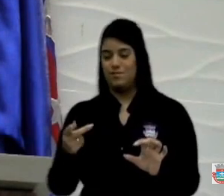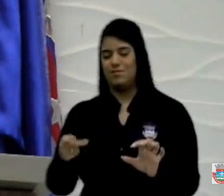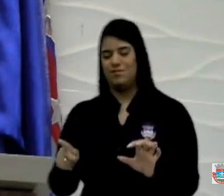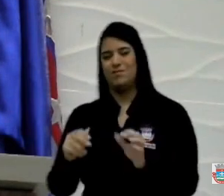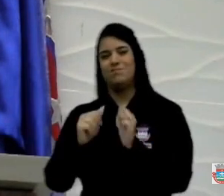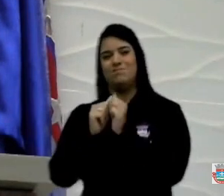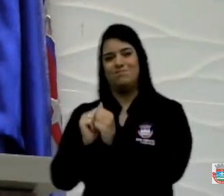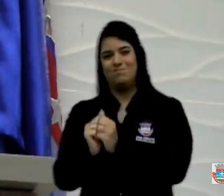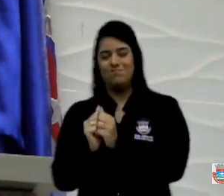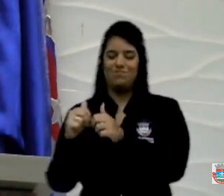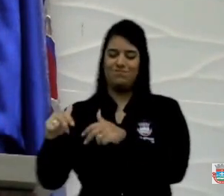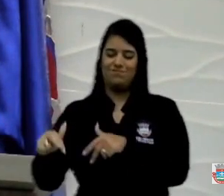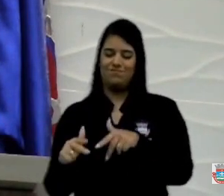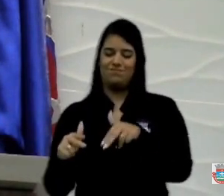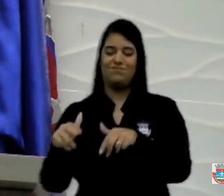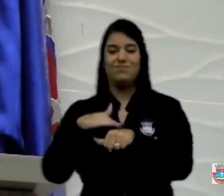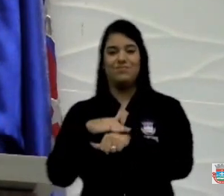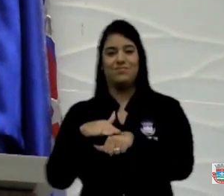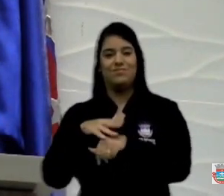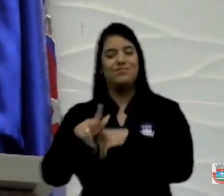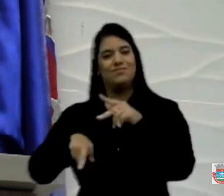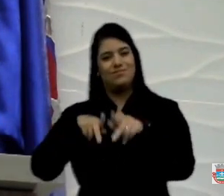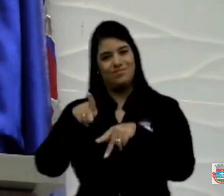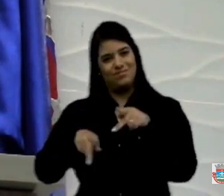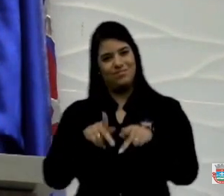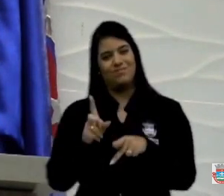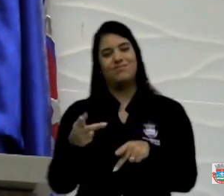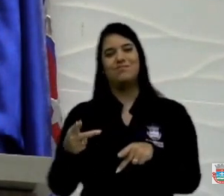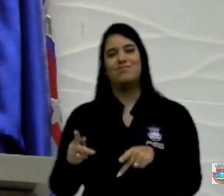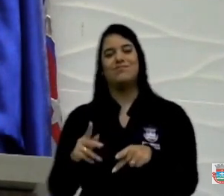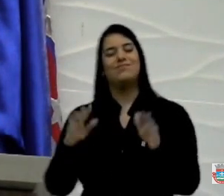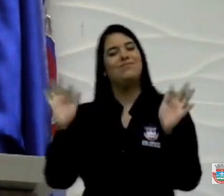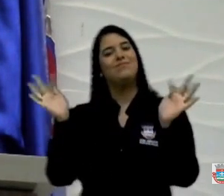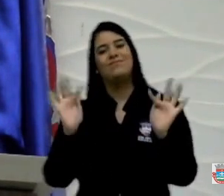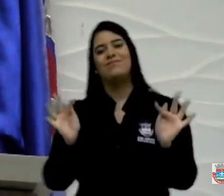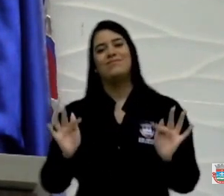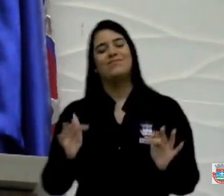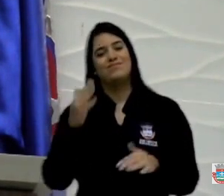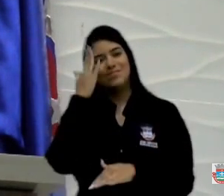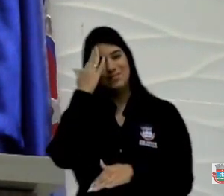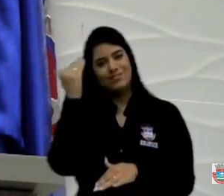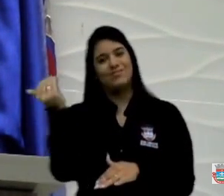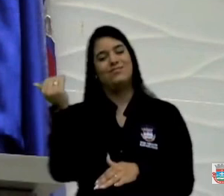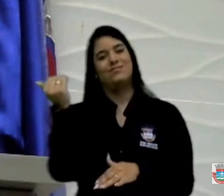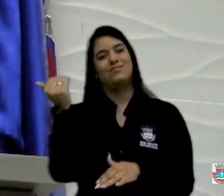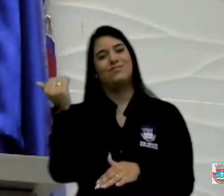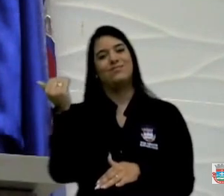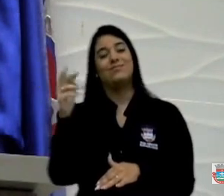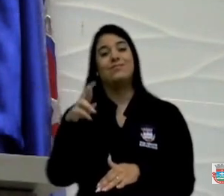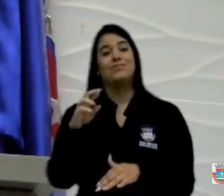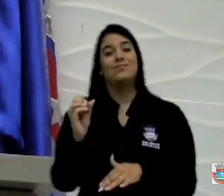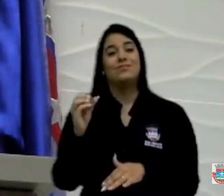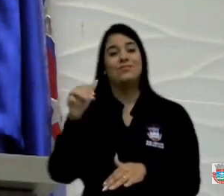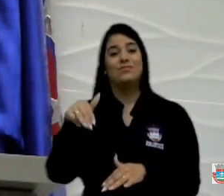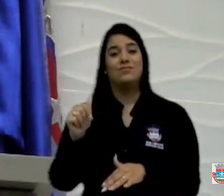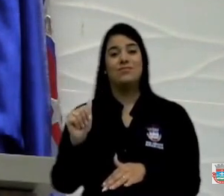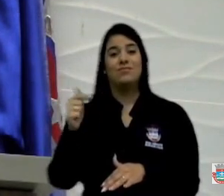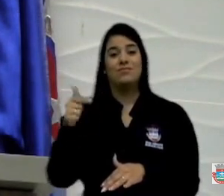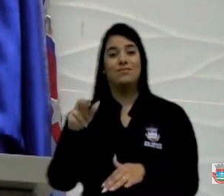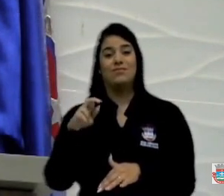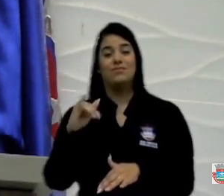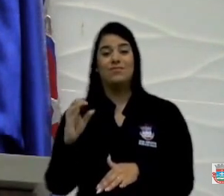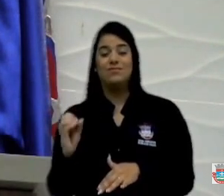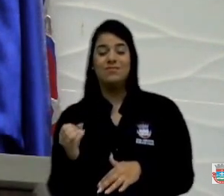ele, caminhando, conversando com o povo, e muito feliz em saber de que Romário é uma pessoa muito querida